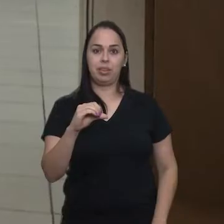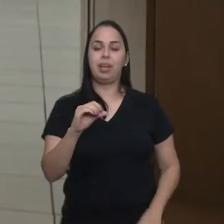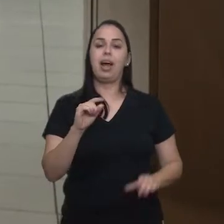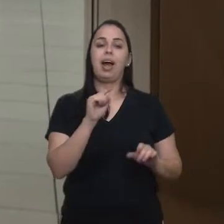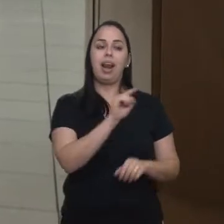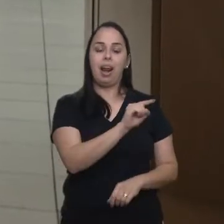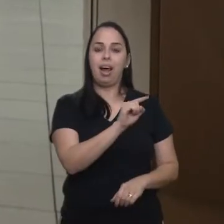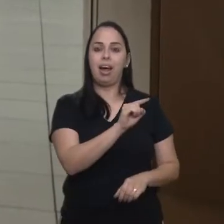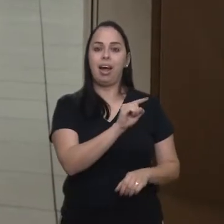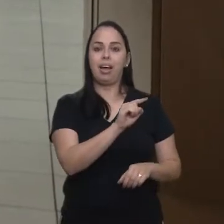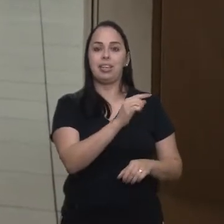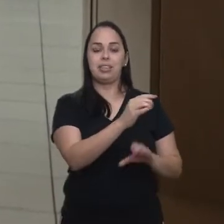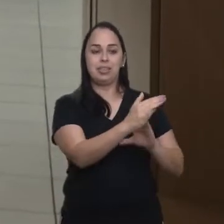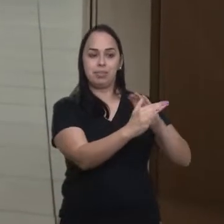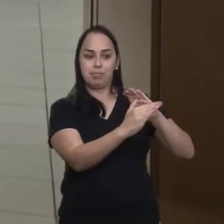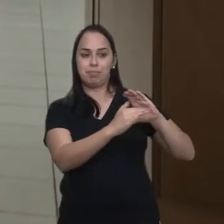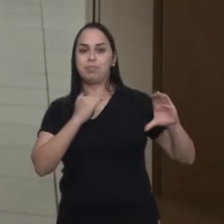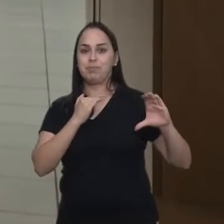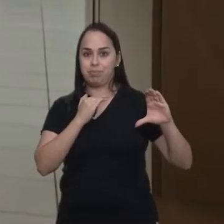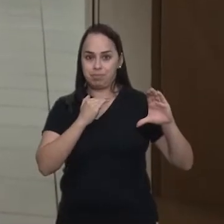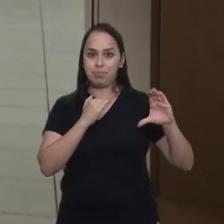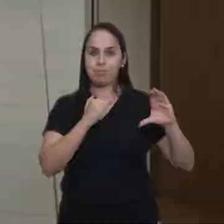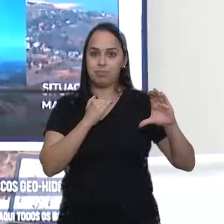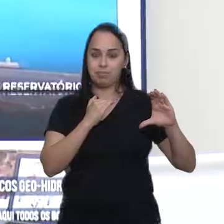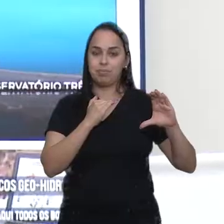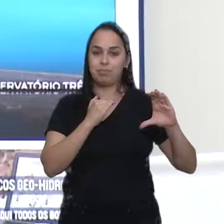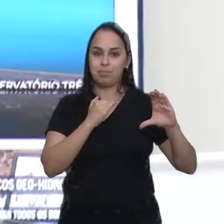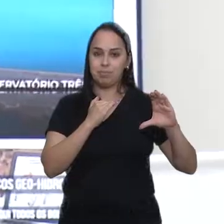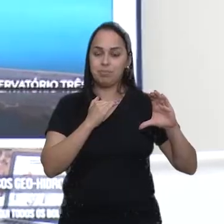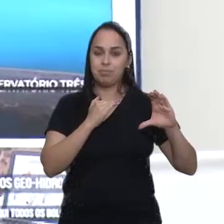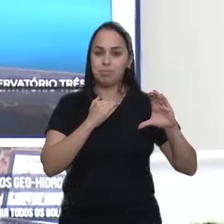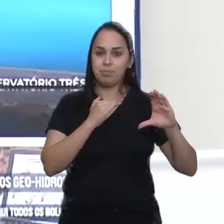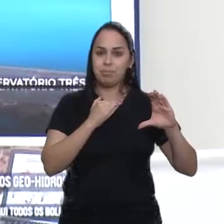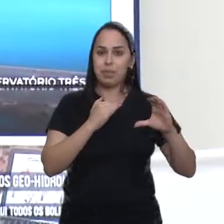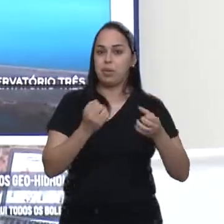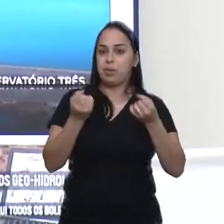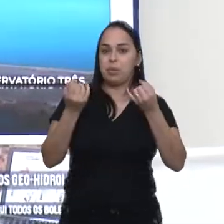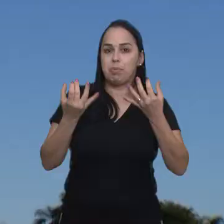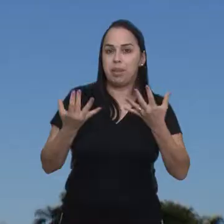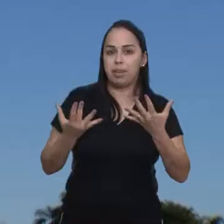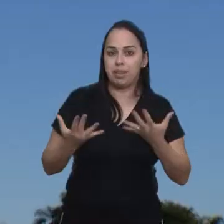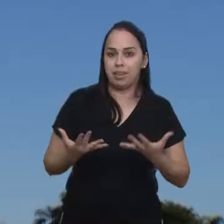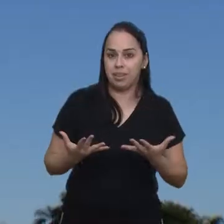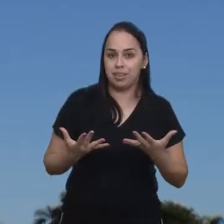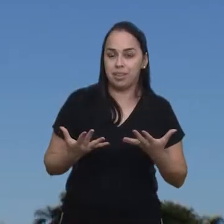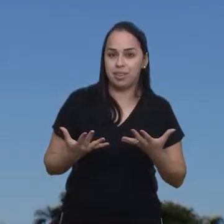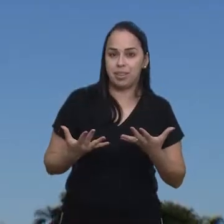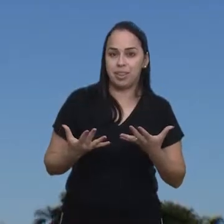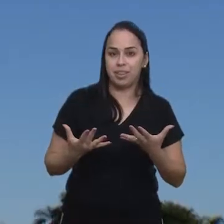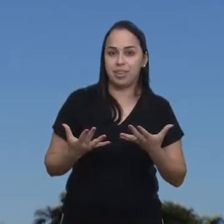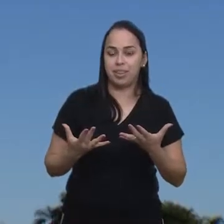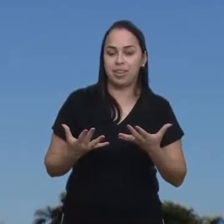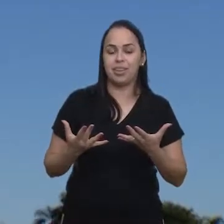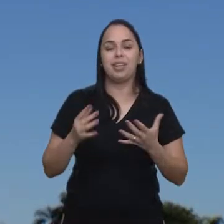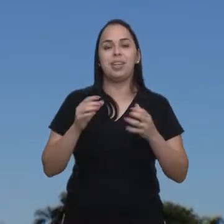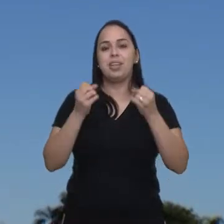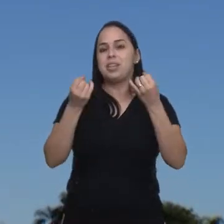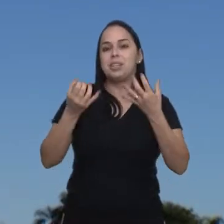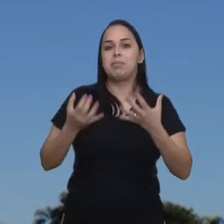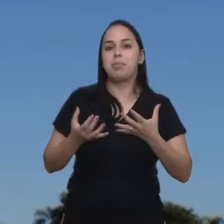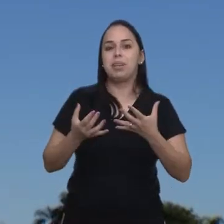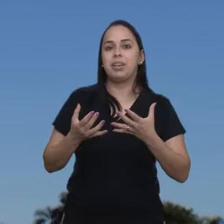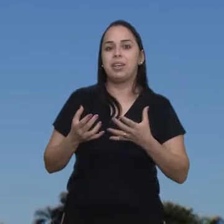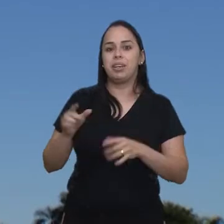40199. Neste contato, os moradores vão receber um SMS da Defesa Civil com informações fornecidas